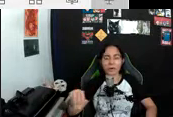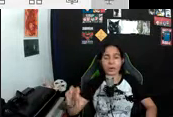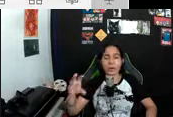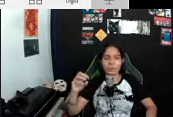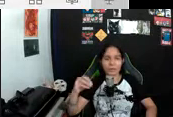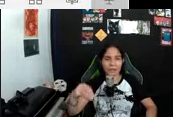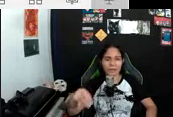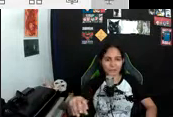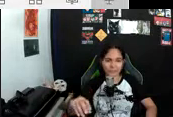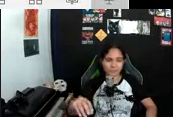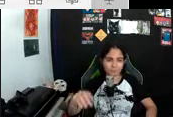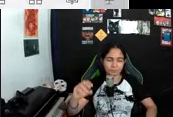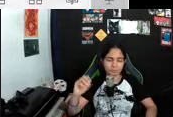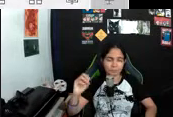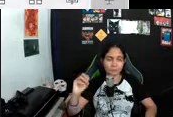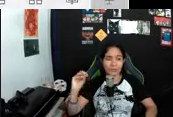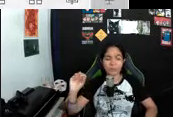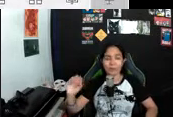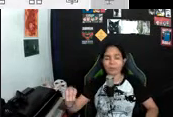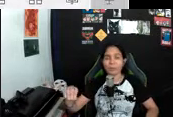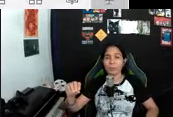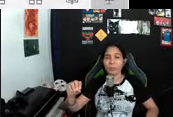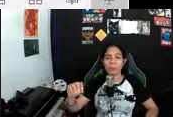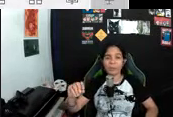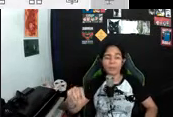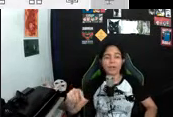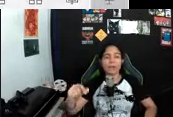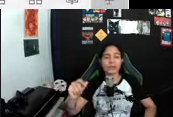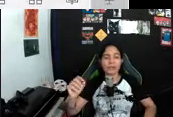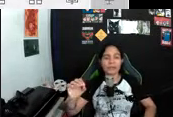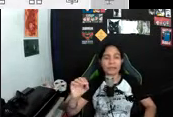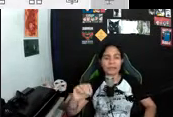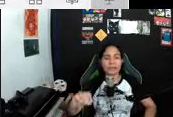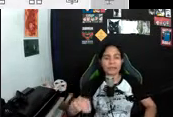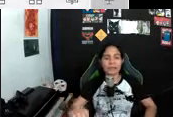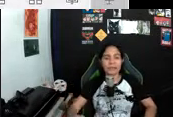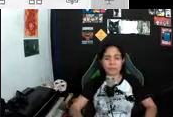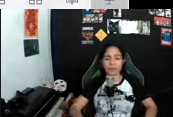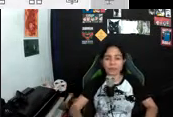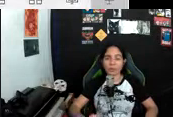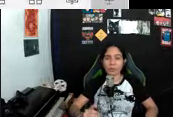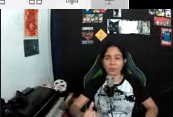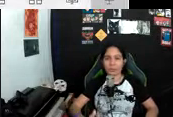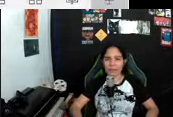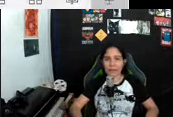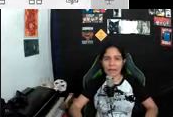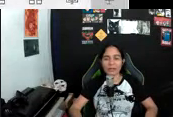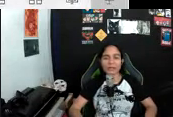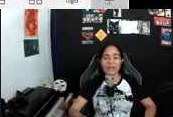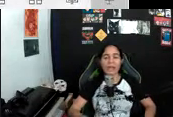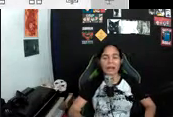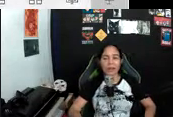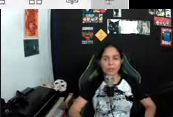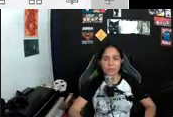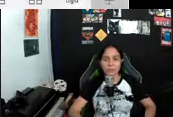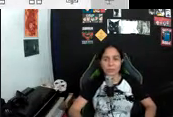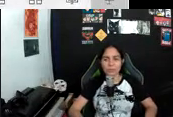não só obrigações. Então, no artigo 1º, diz que exercer a enfermagem com